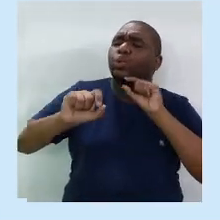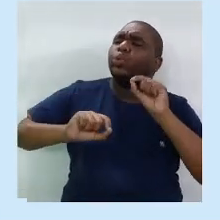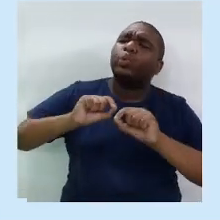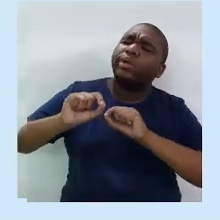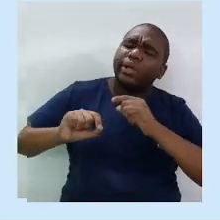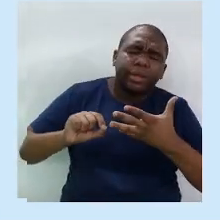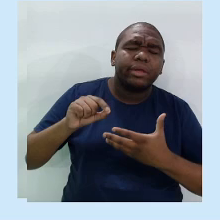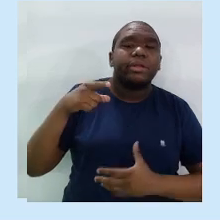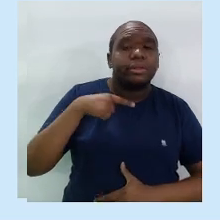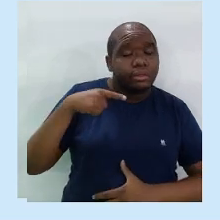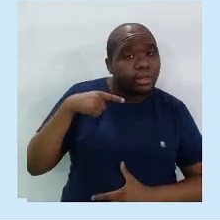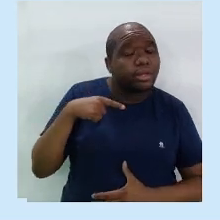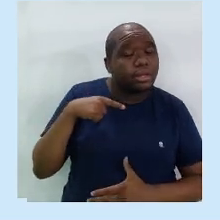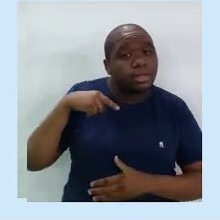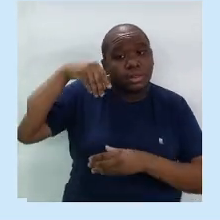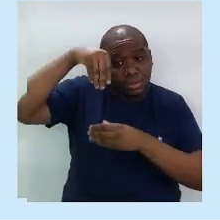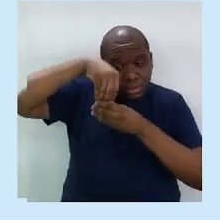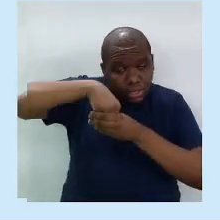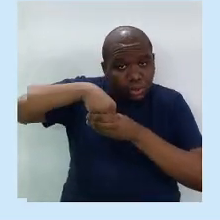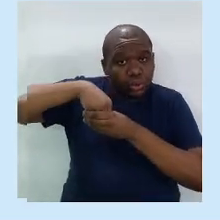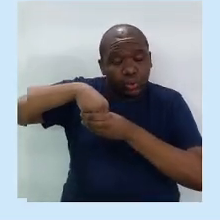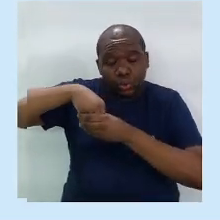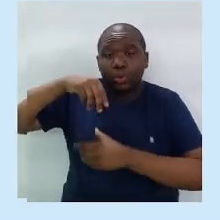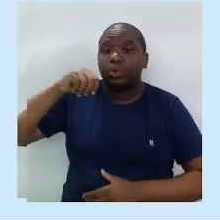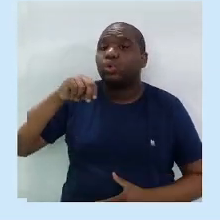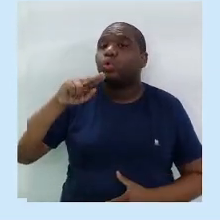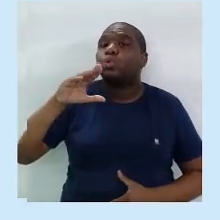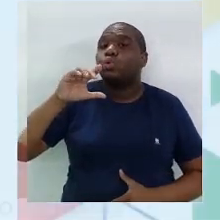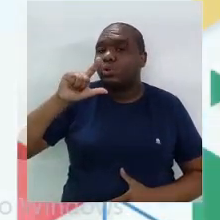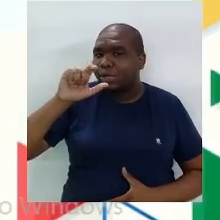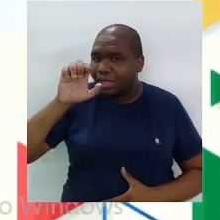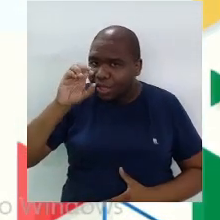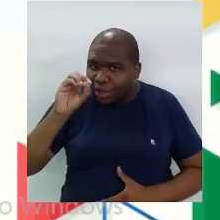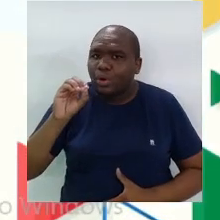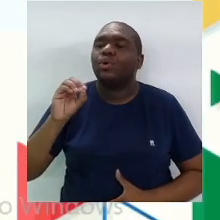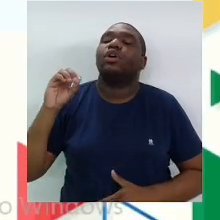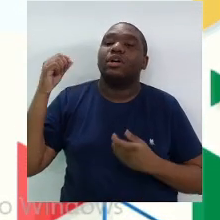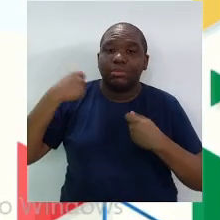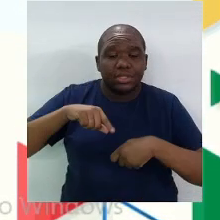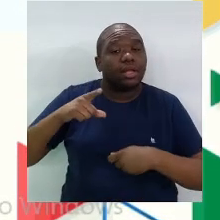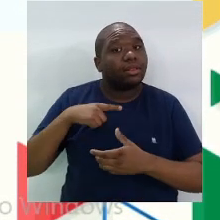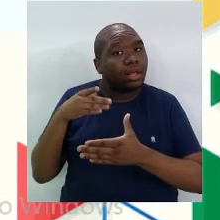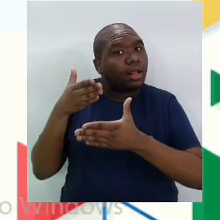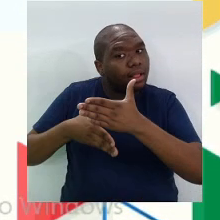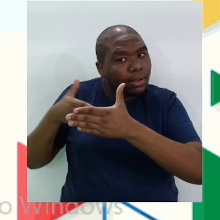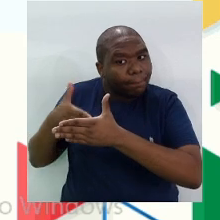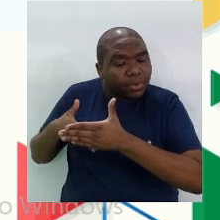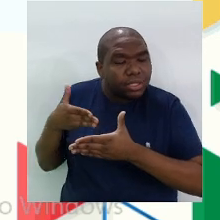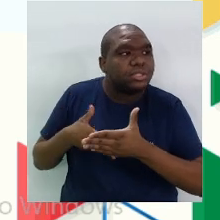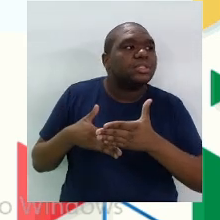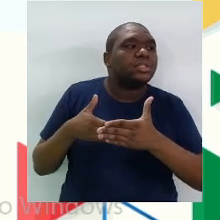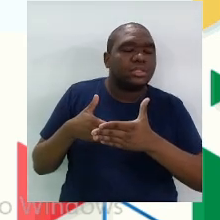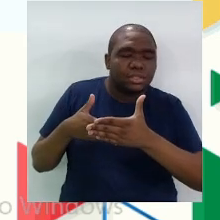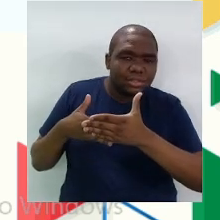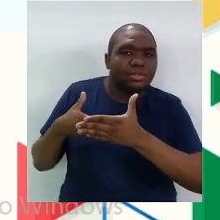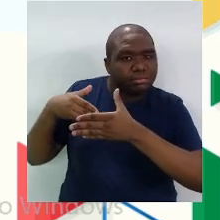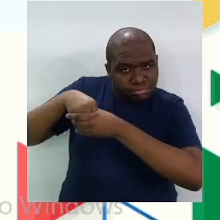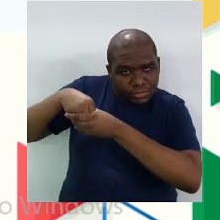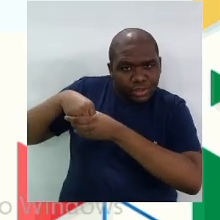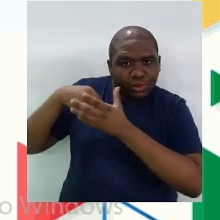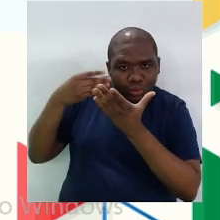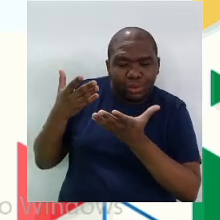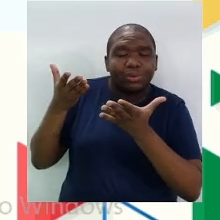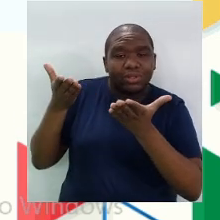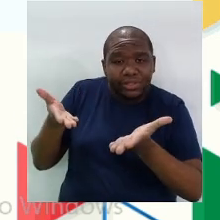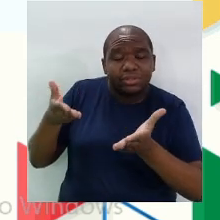vão apresentar um núcleo que ele vai ser delimitado por um envoltório nuclear.